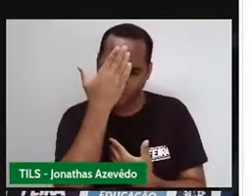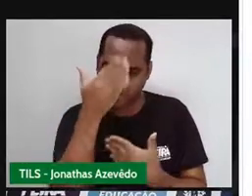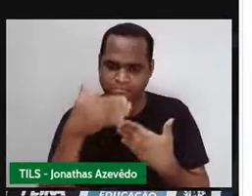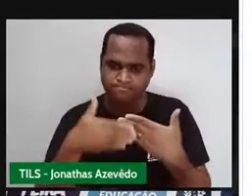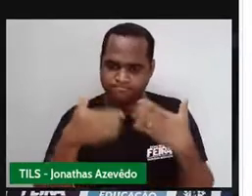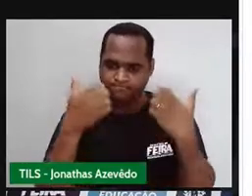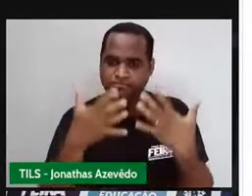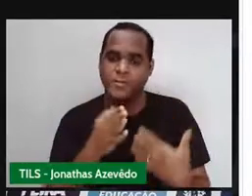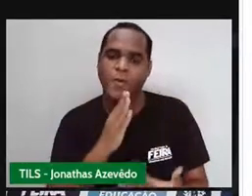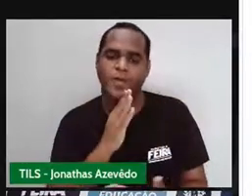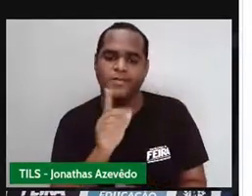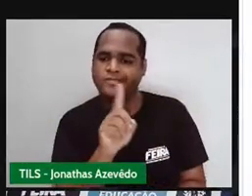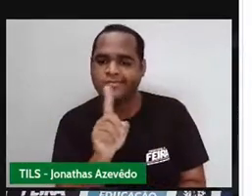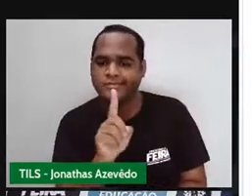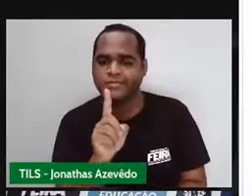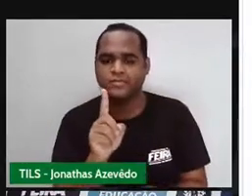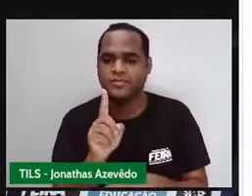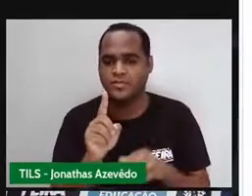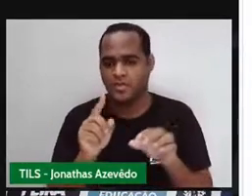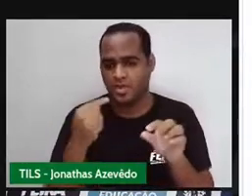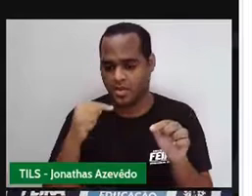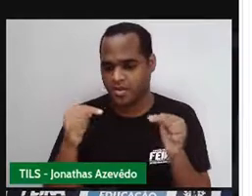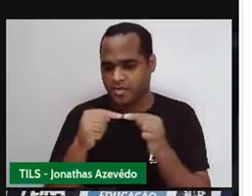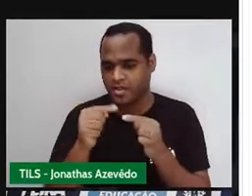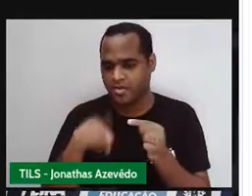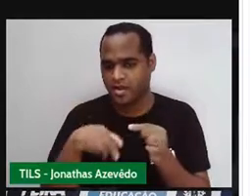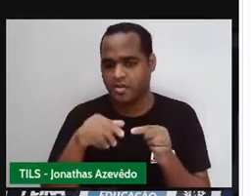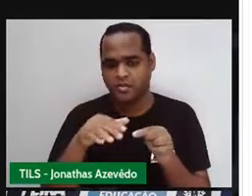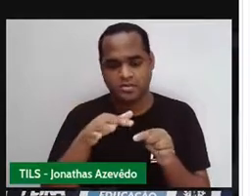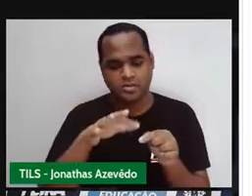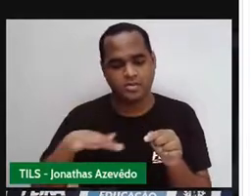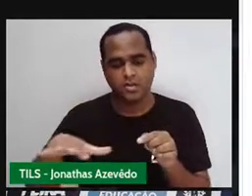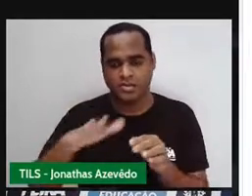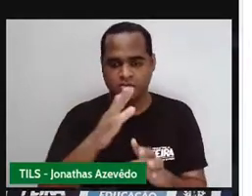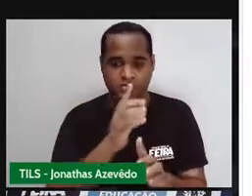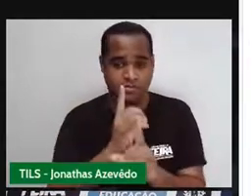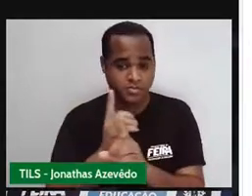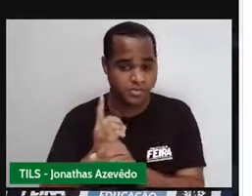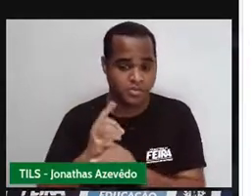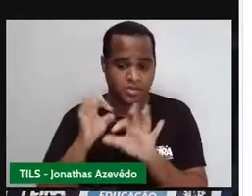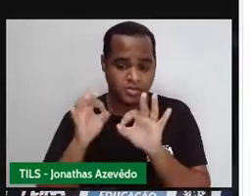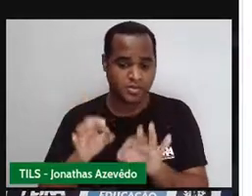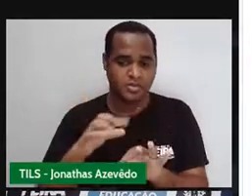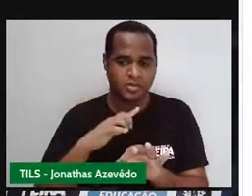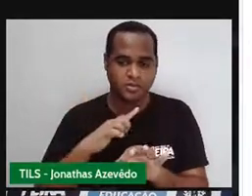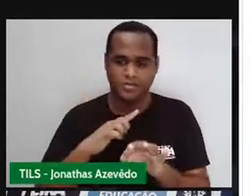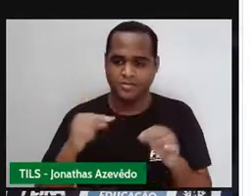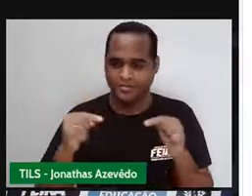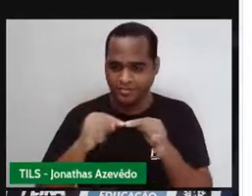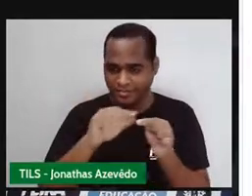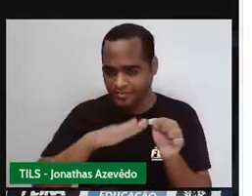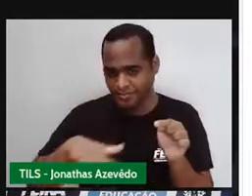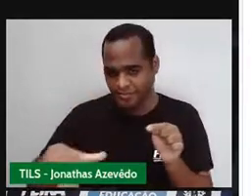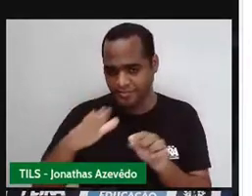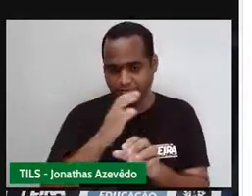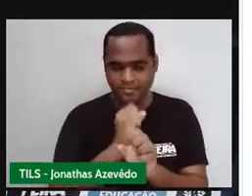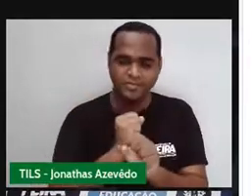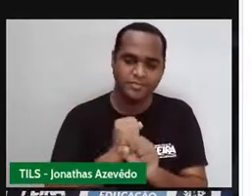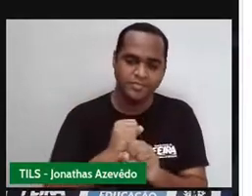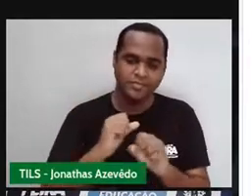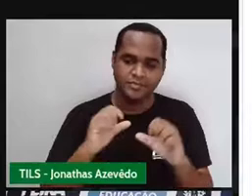gente não conhecer uma forma específica de calcular as áreas dessas figuras que vão aparecer agora